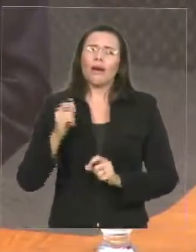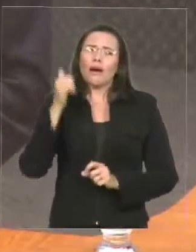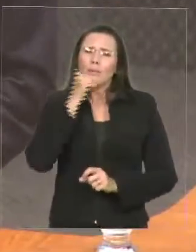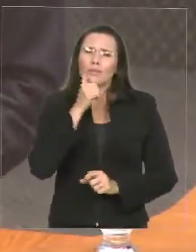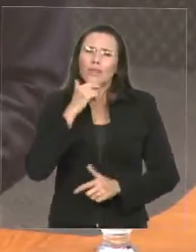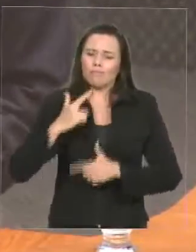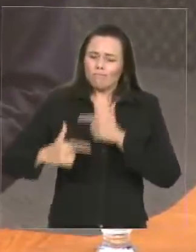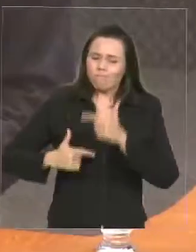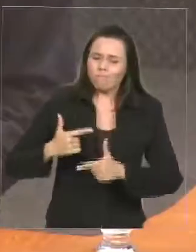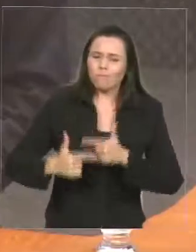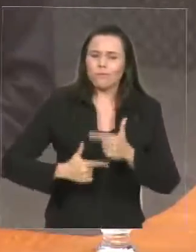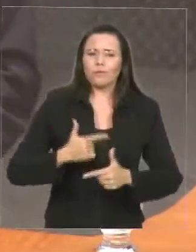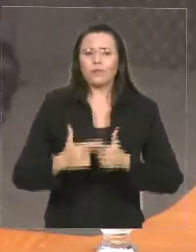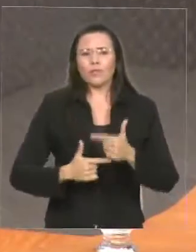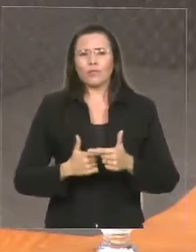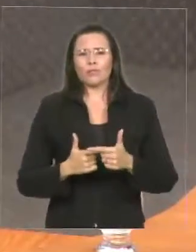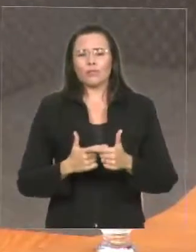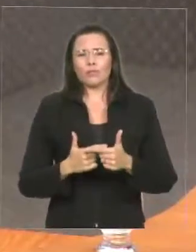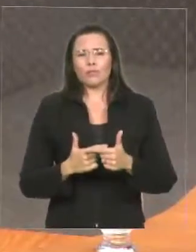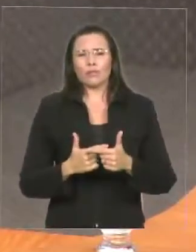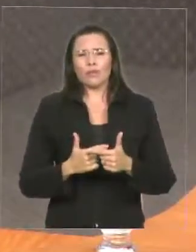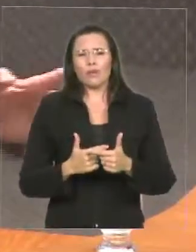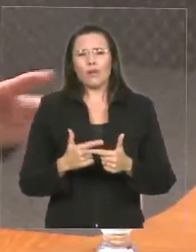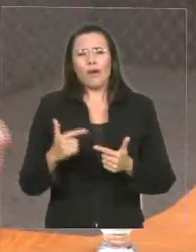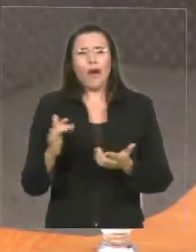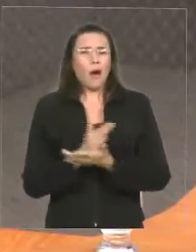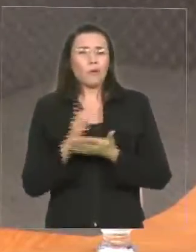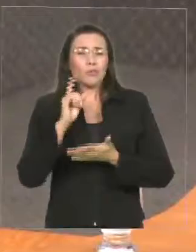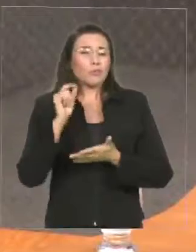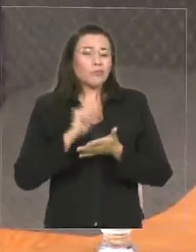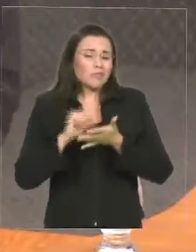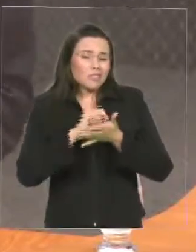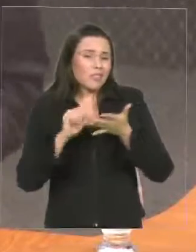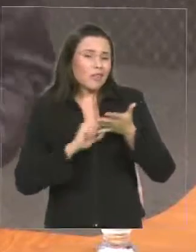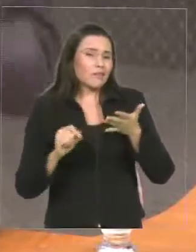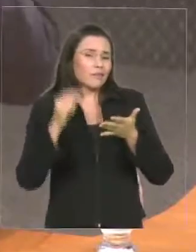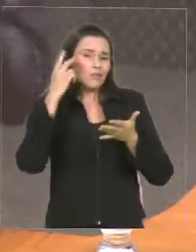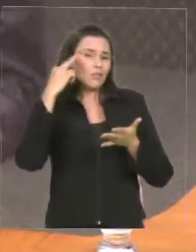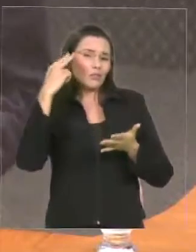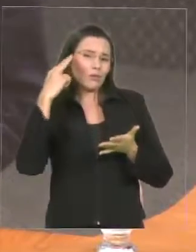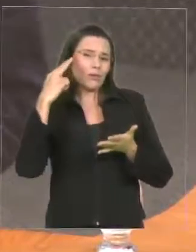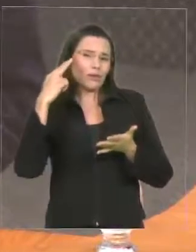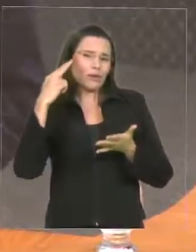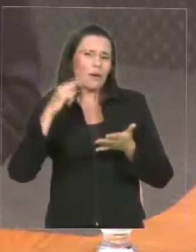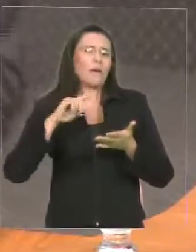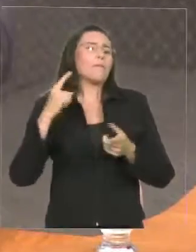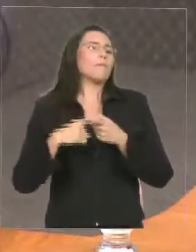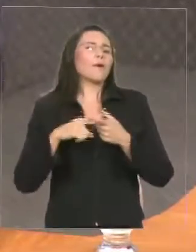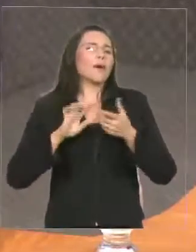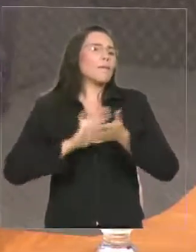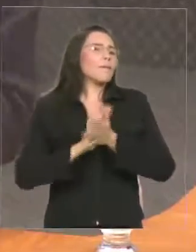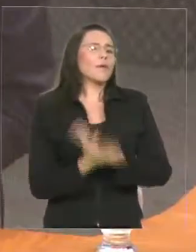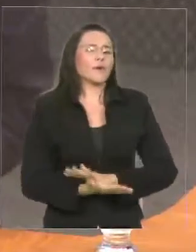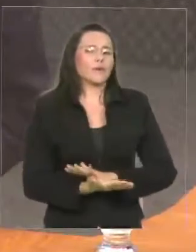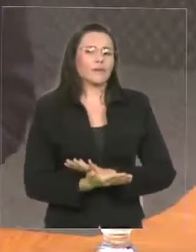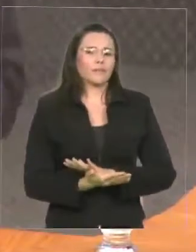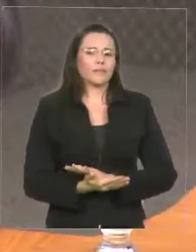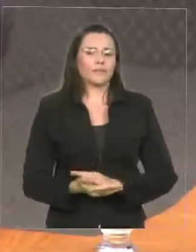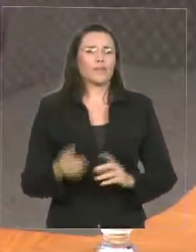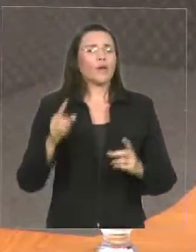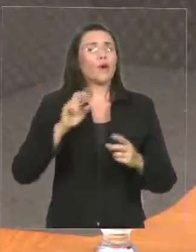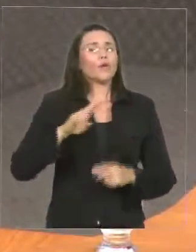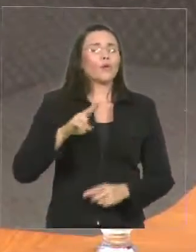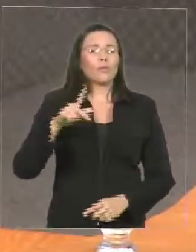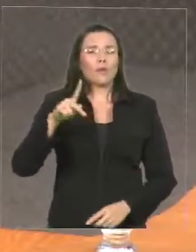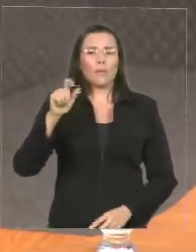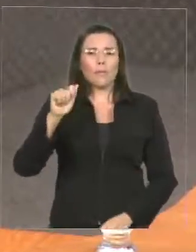história, apesar de todos esses preconceitos. E por último, vocês sabem por que existe o nome papisa? São 2 razões.